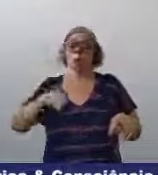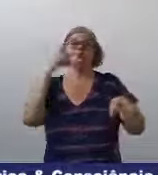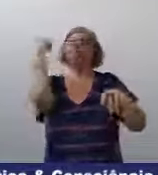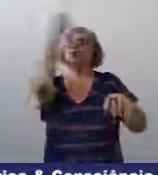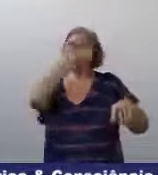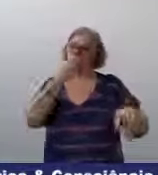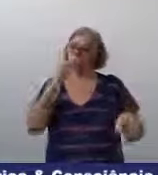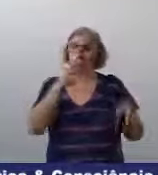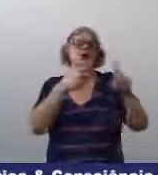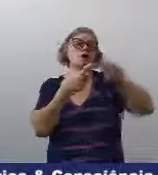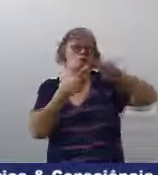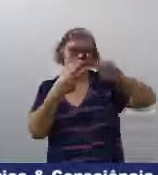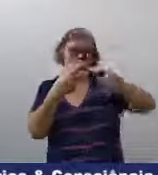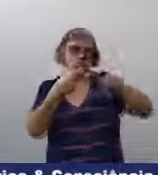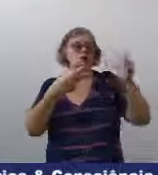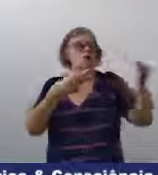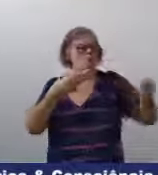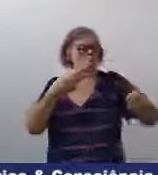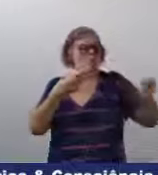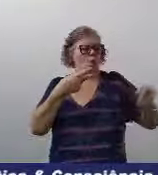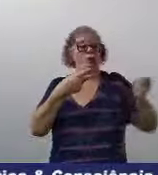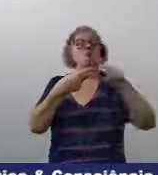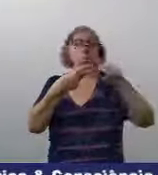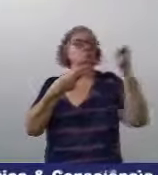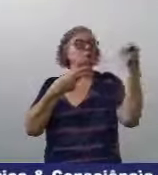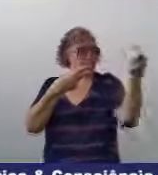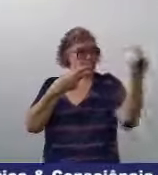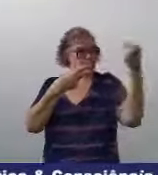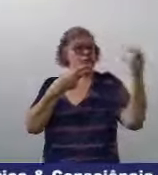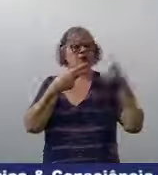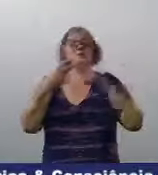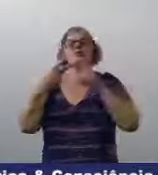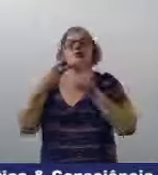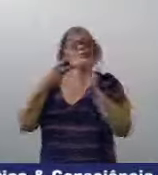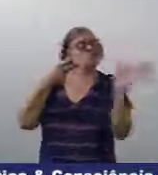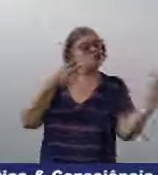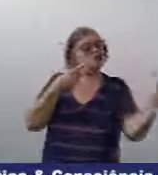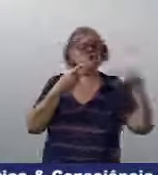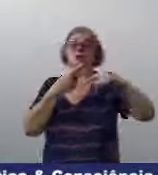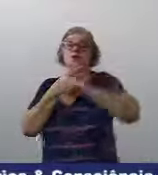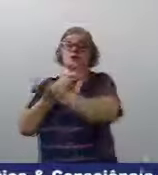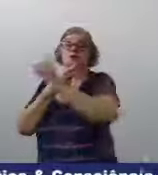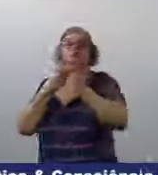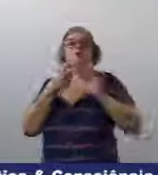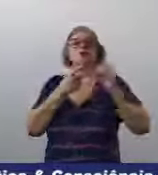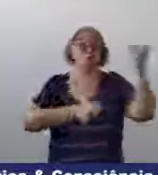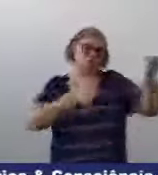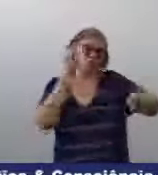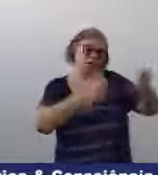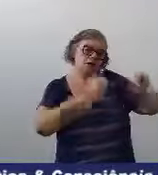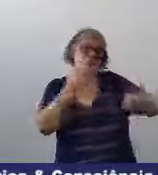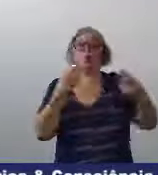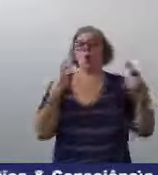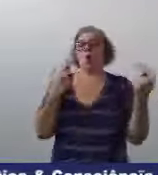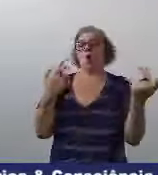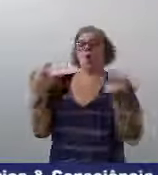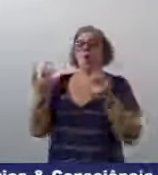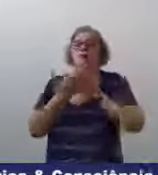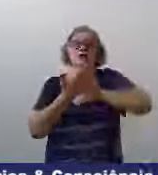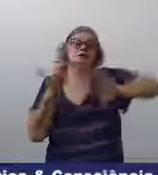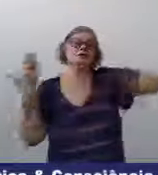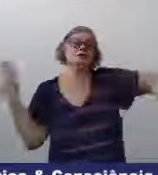km por hora cada um. Um vai aqui para a minha direita, 60 km por hora, um aqui para a minha esquerda, 60 km por